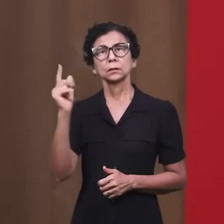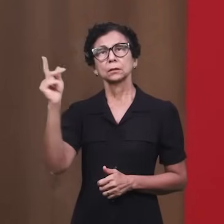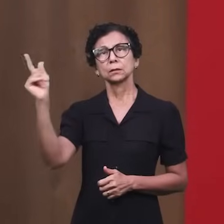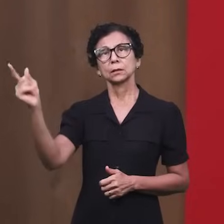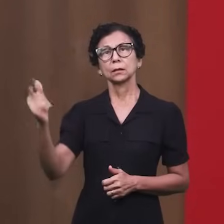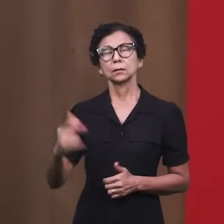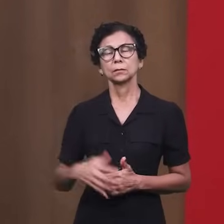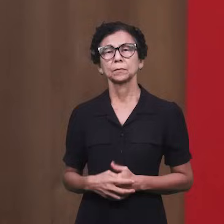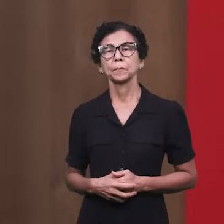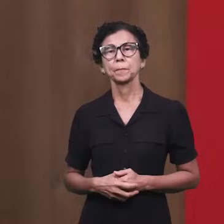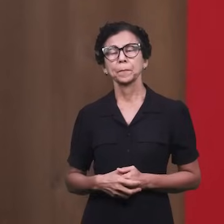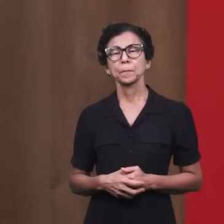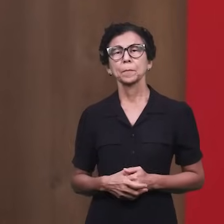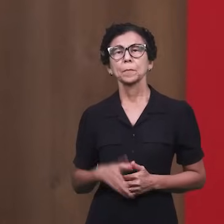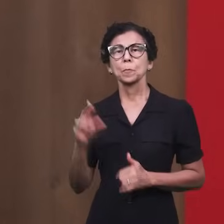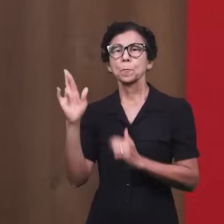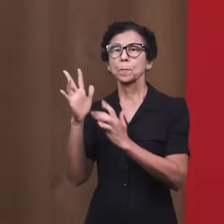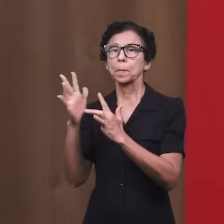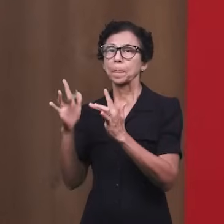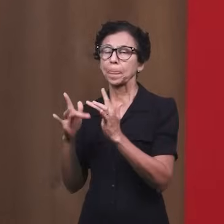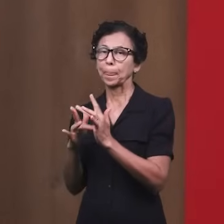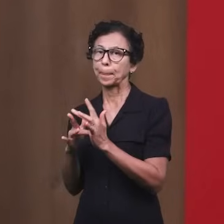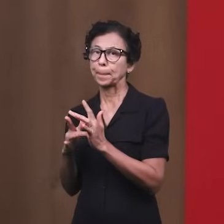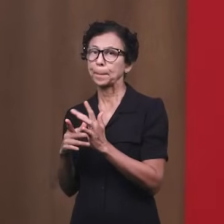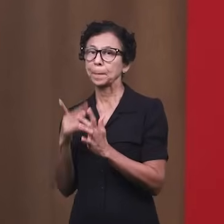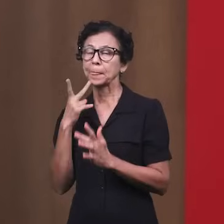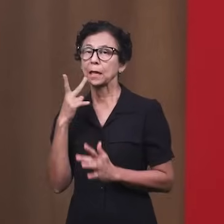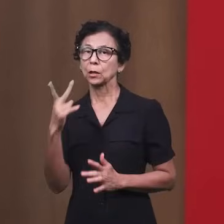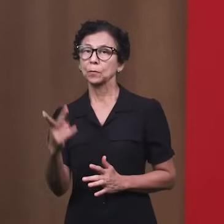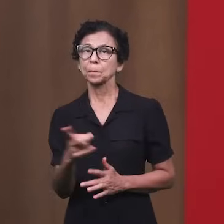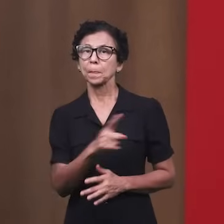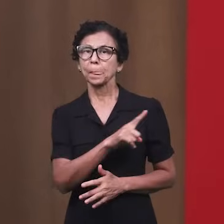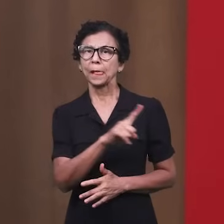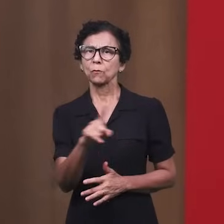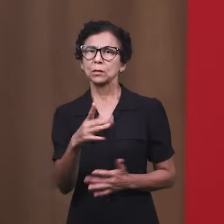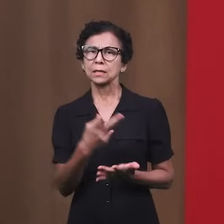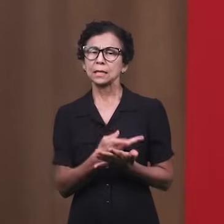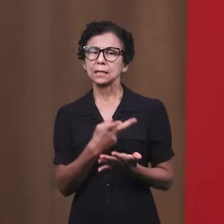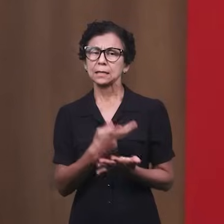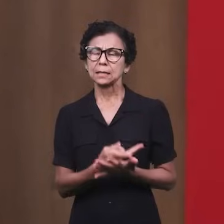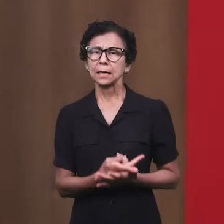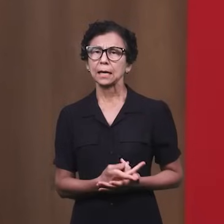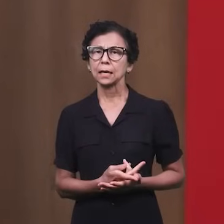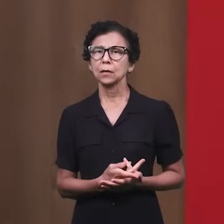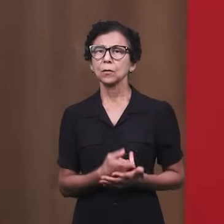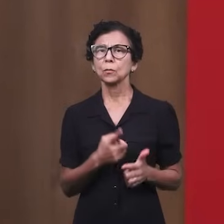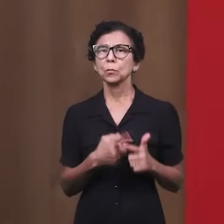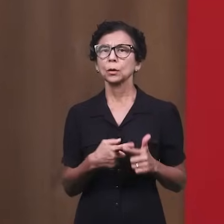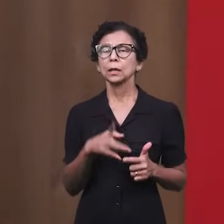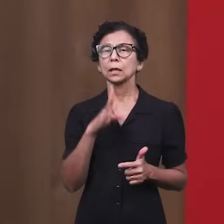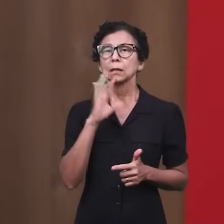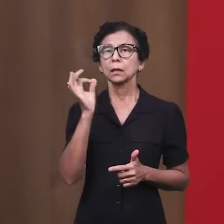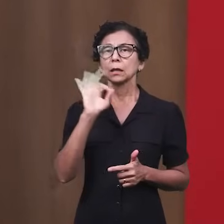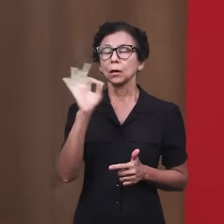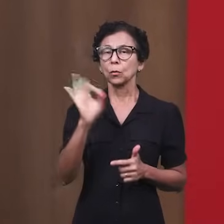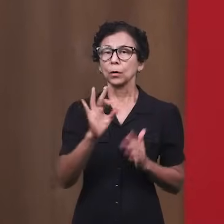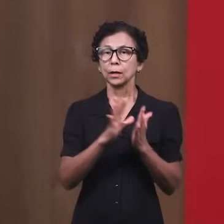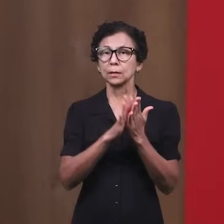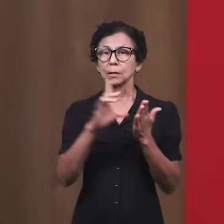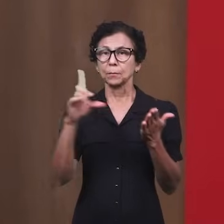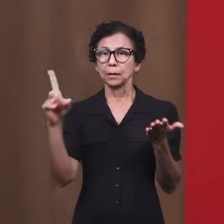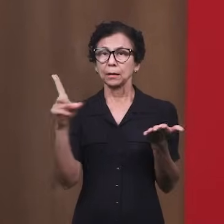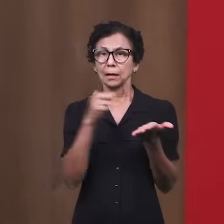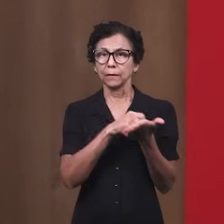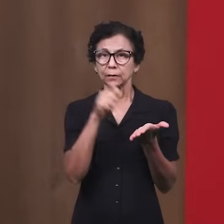eternidade único por isso que o próprio Senhor Jesus falou errais não conhecendo as escrituras nem o poder de Deus